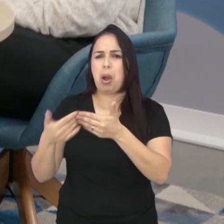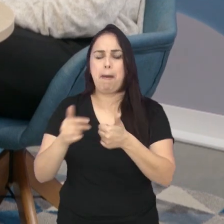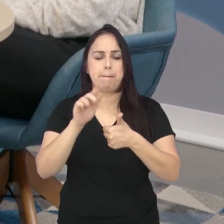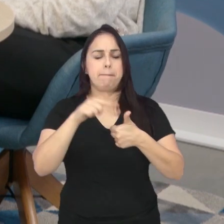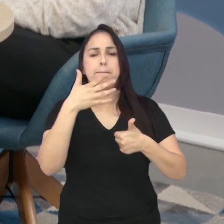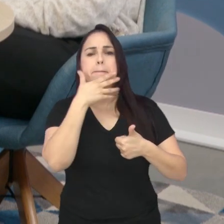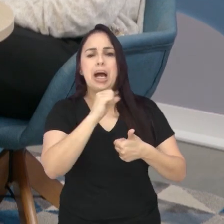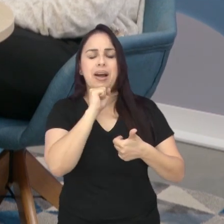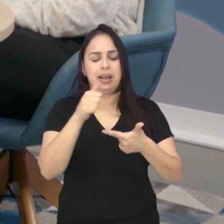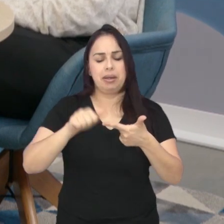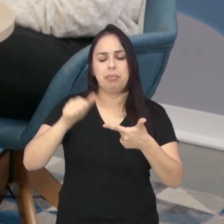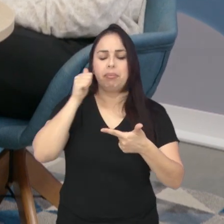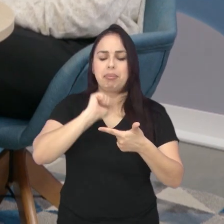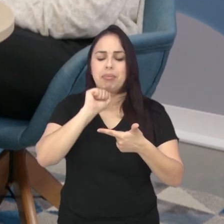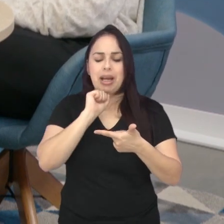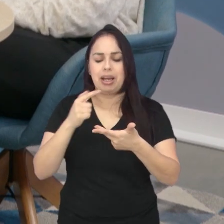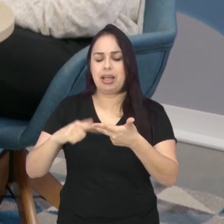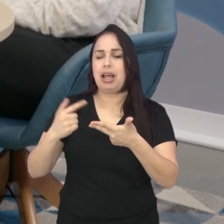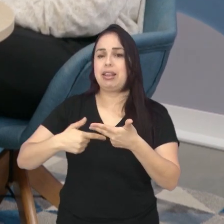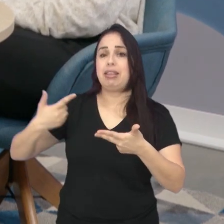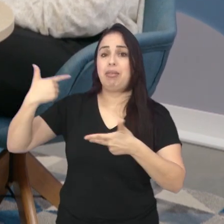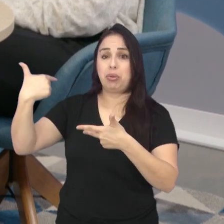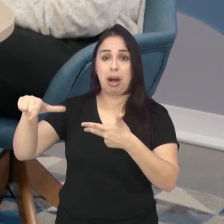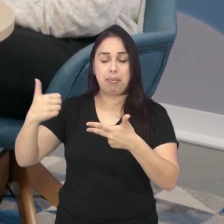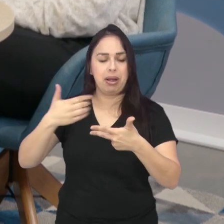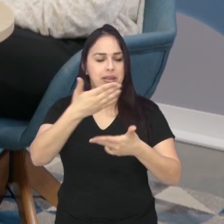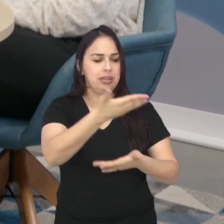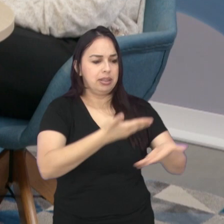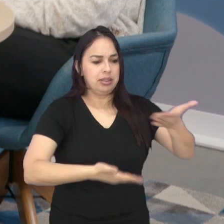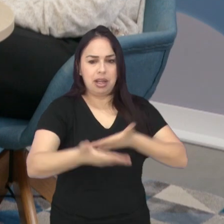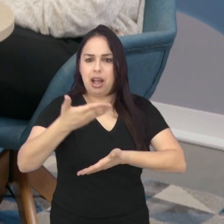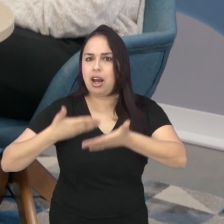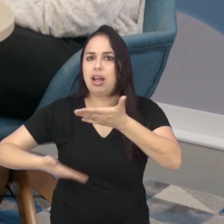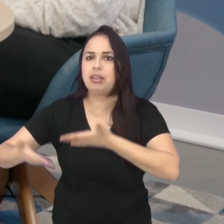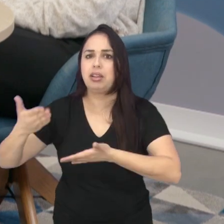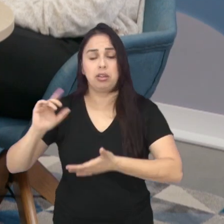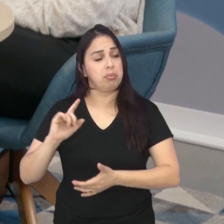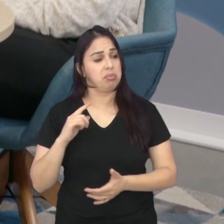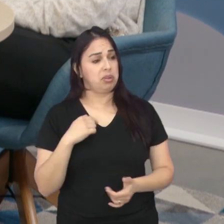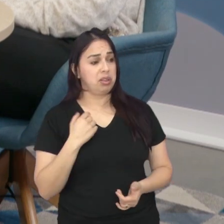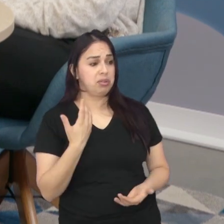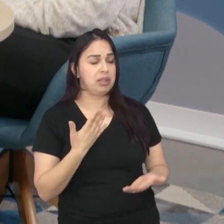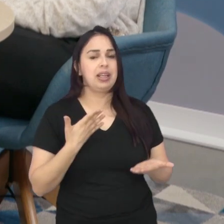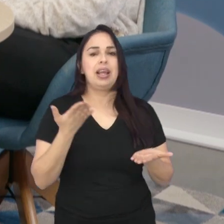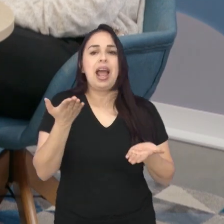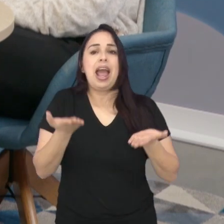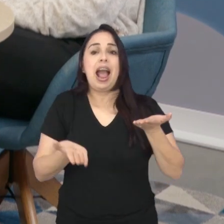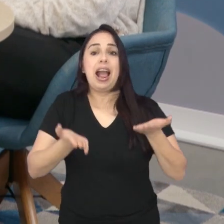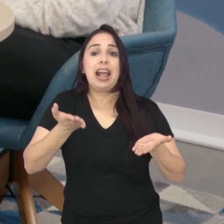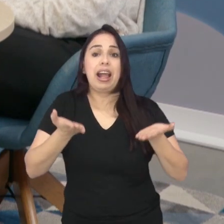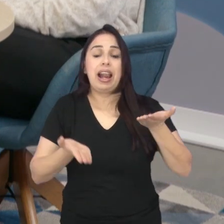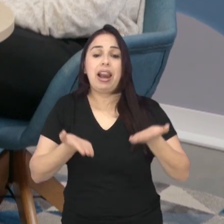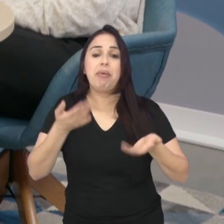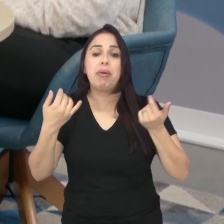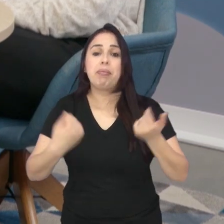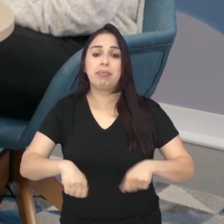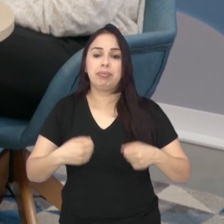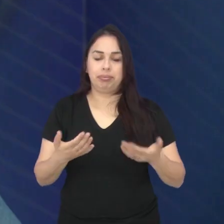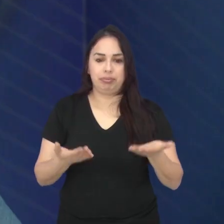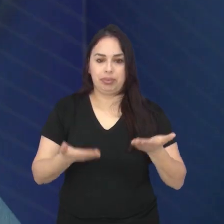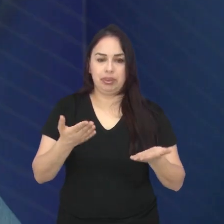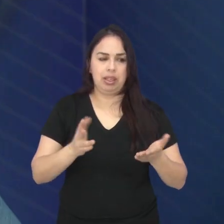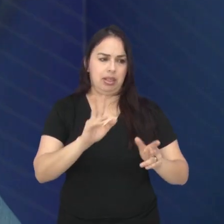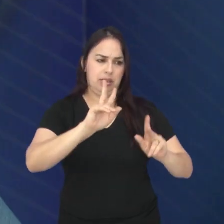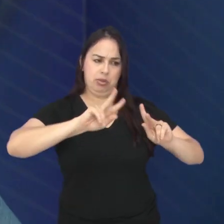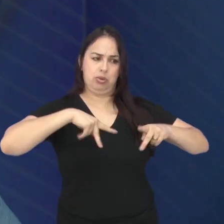pai, mãe, amigo, no trabalho, a gente tem que ter um jogo de cintura, senão, né, o ser humano realmente é complicado,